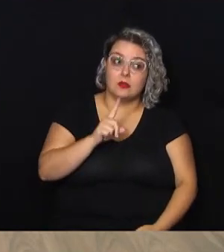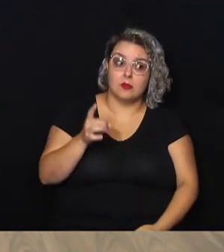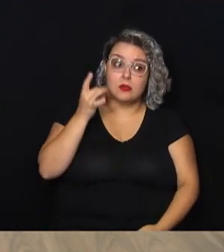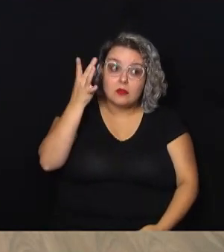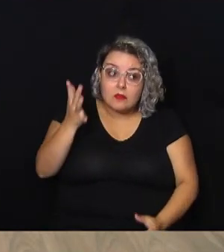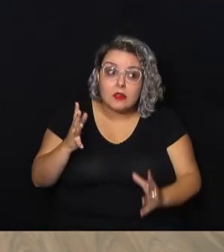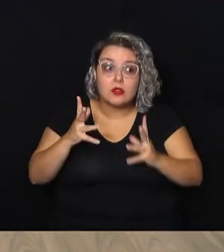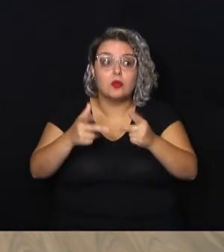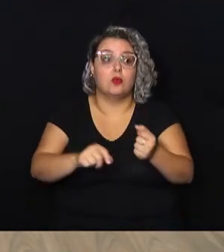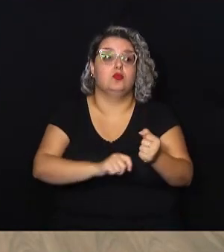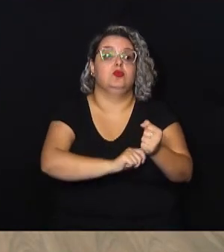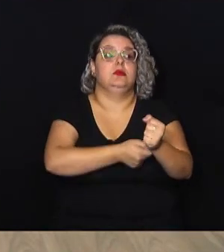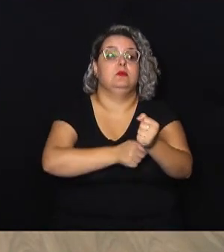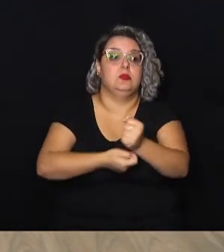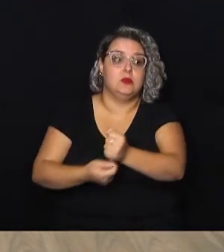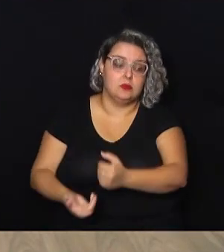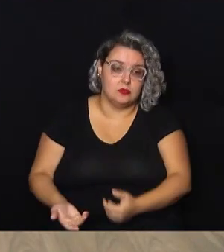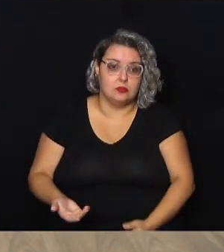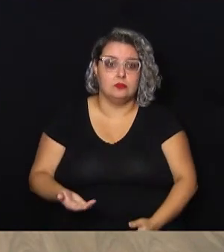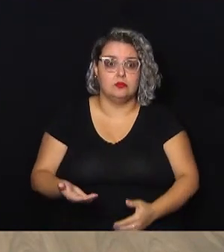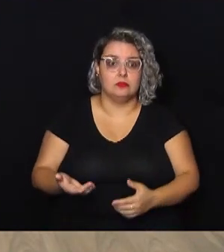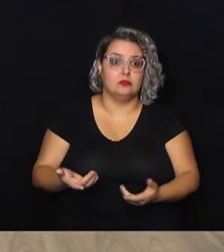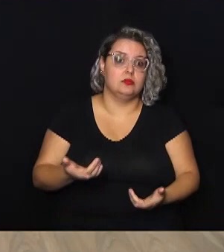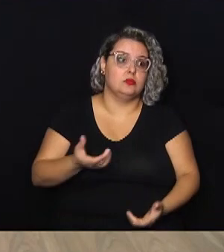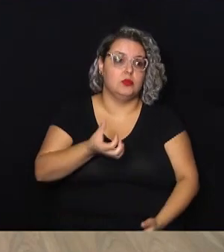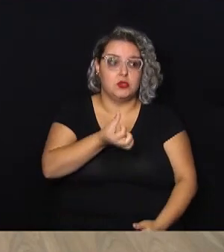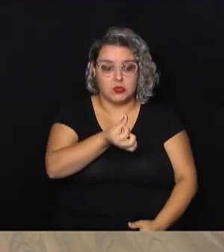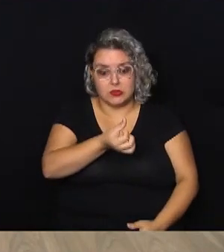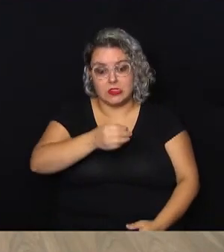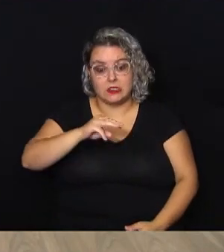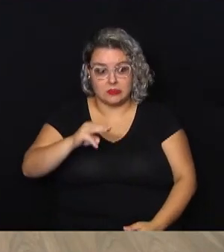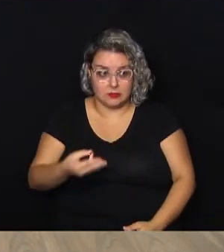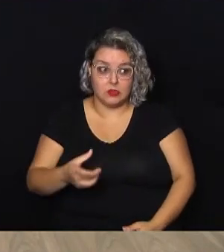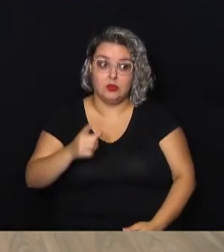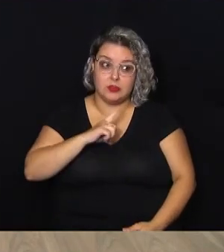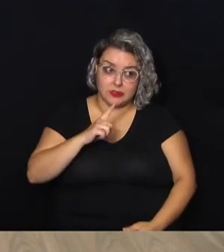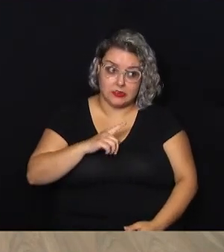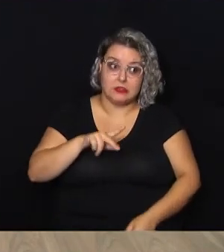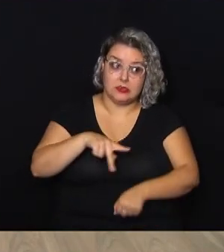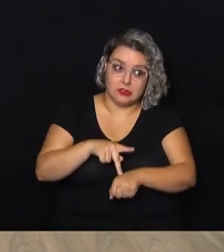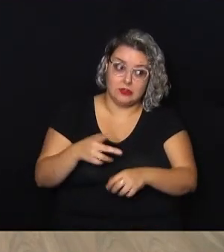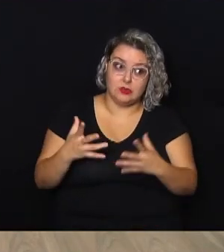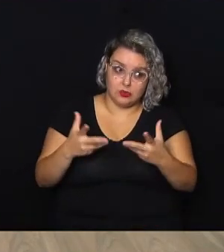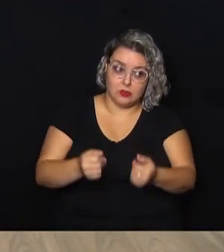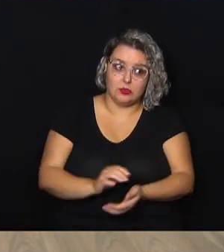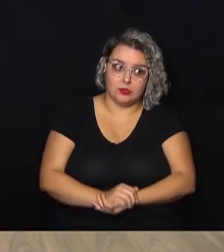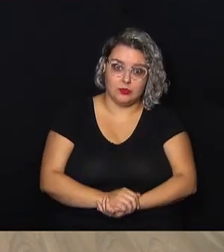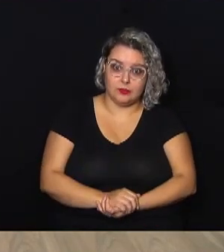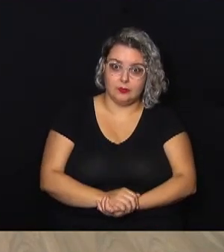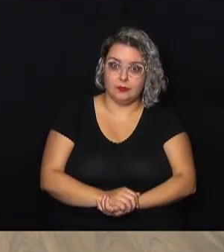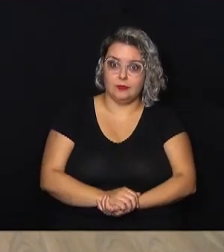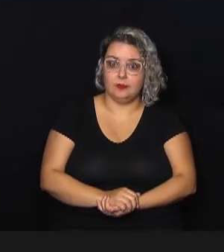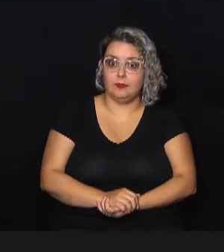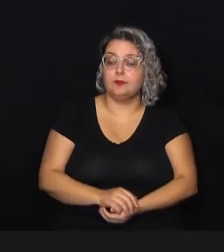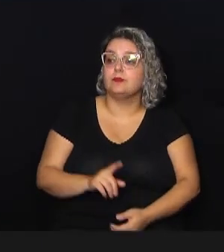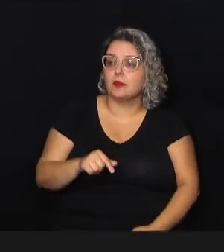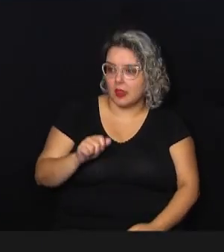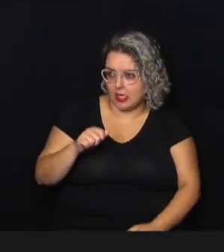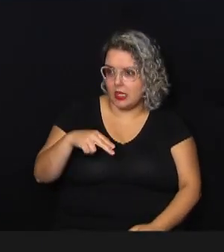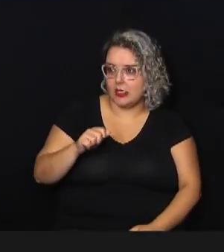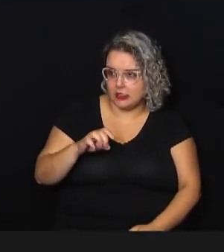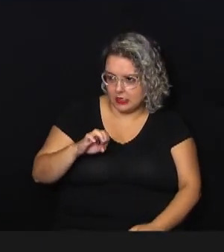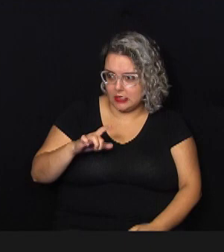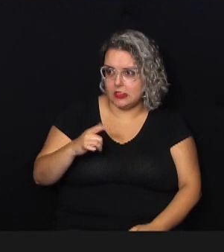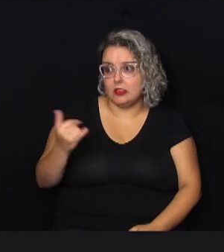esse bloqueio nos prováveis 6 milhões de aparelhos que tem pelo país. A Anatel, ela